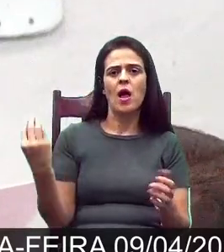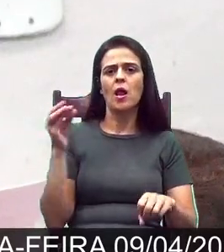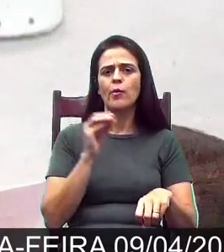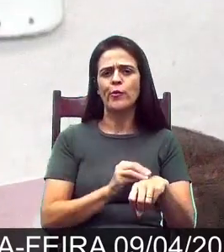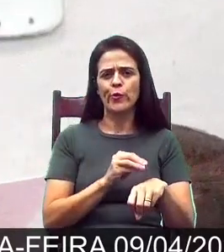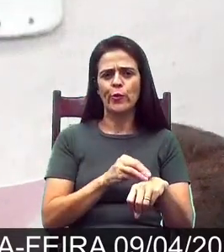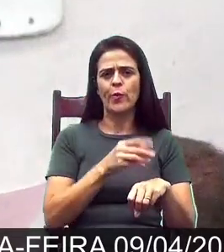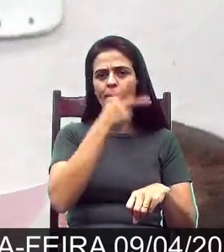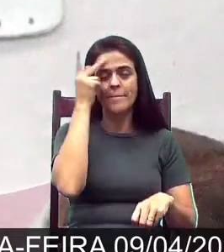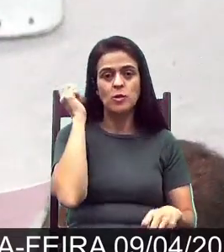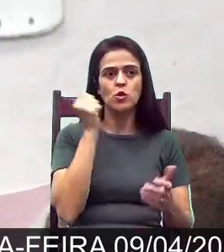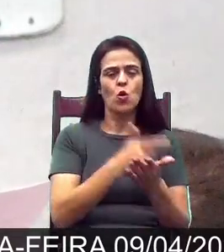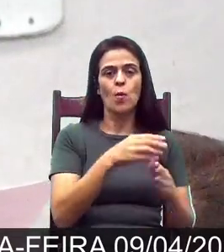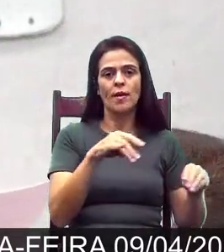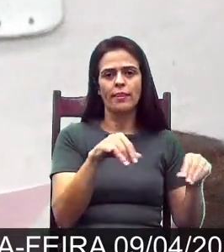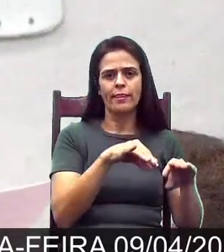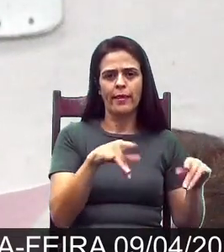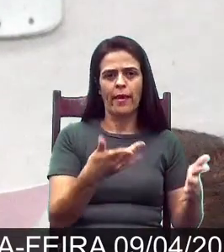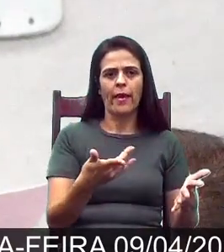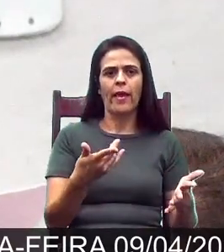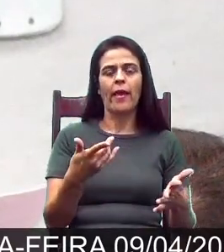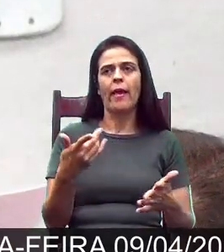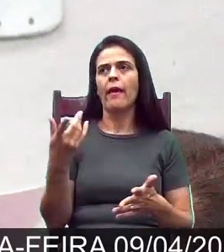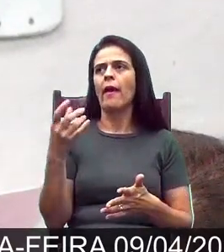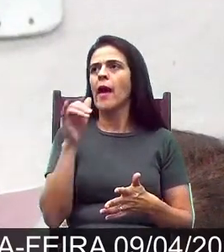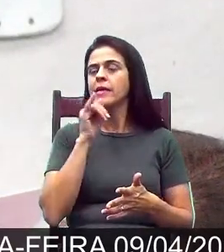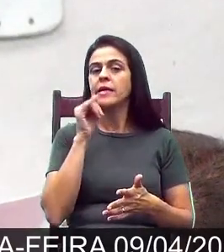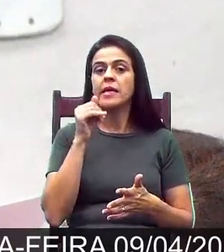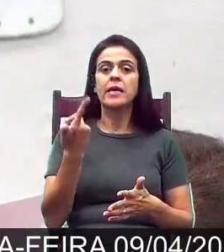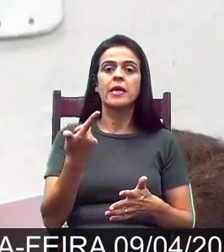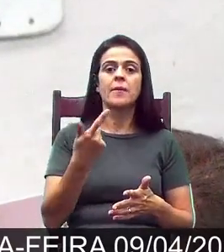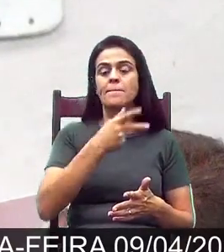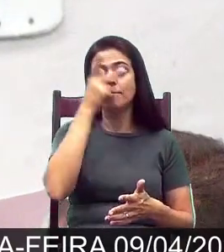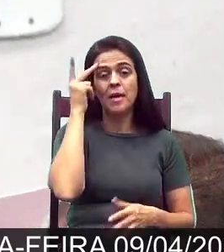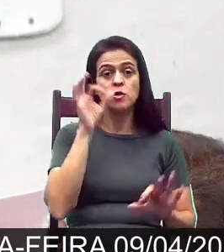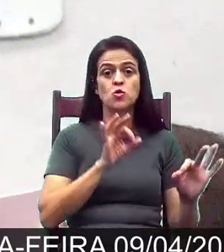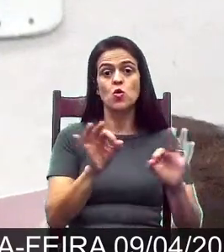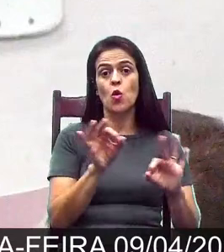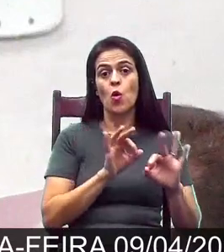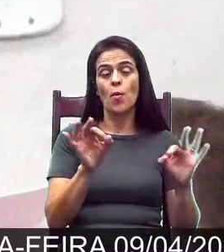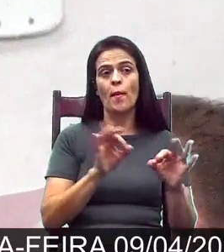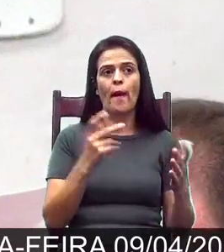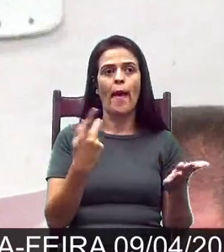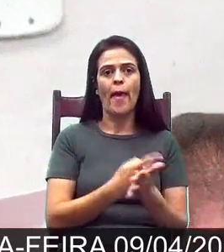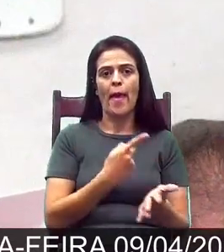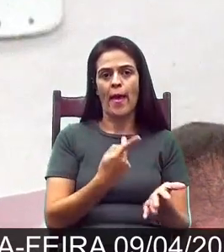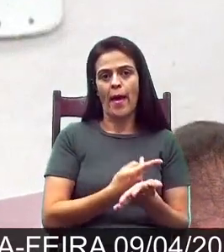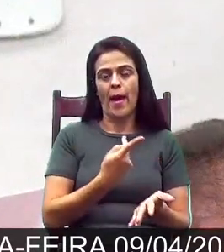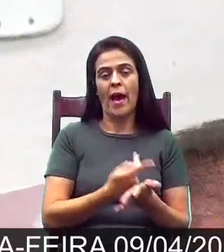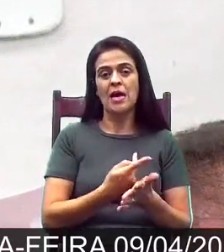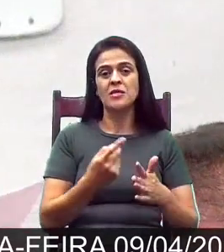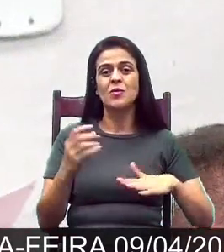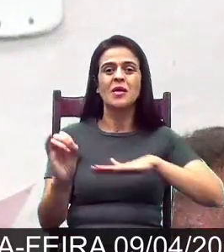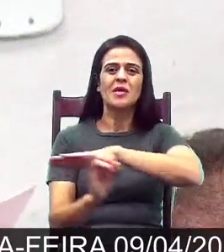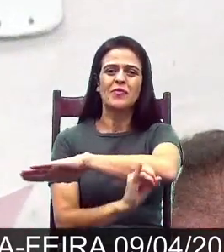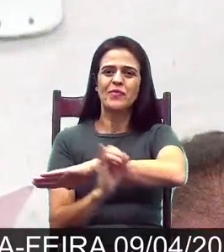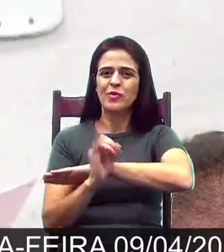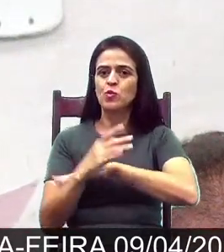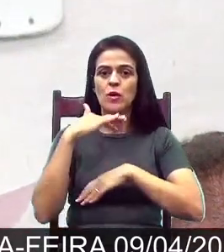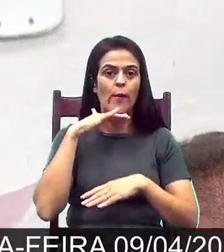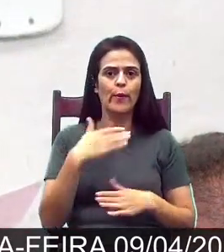quem fez a venda, né? E não fez ali de forma correta a